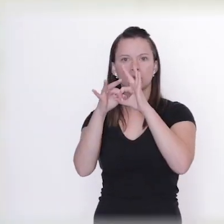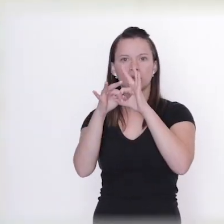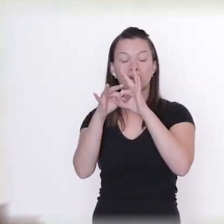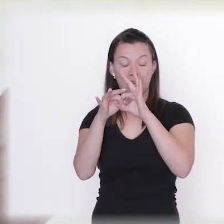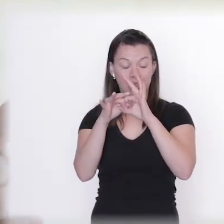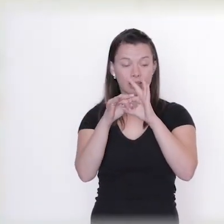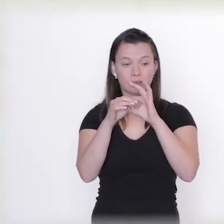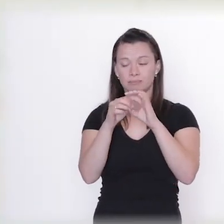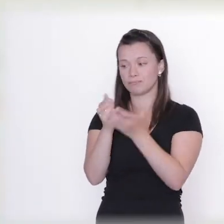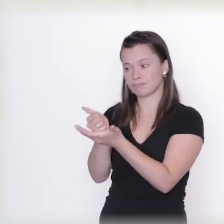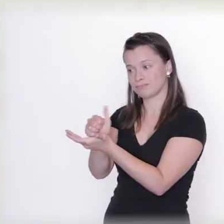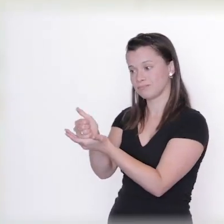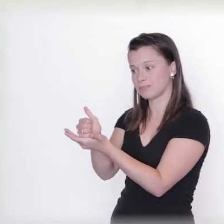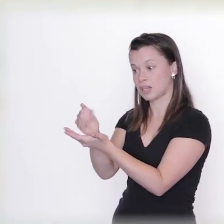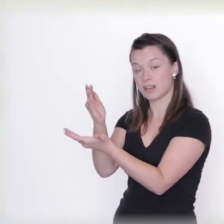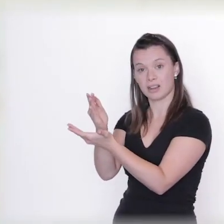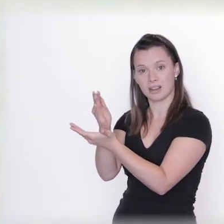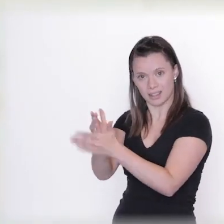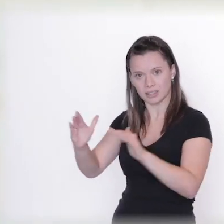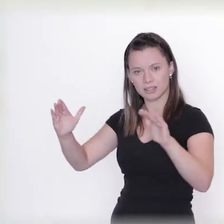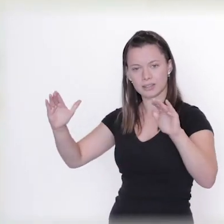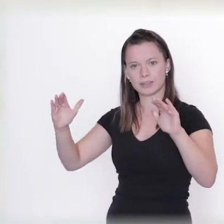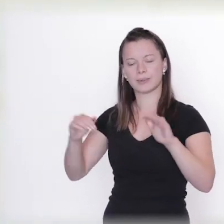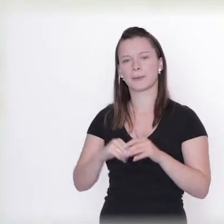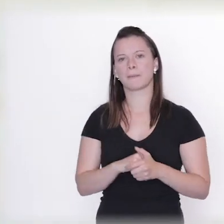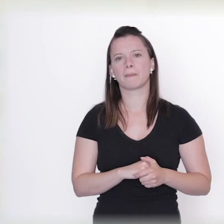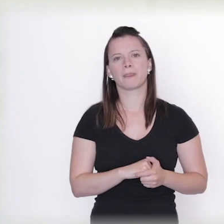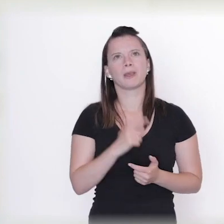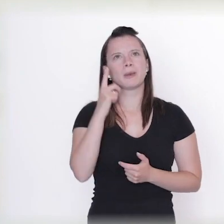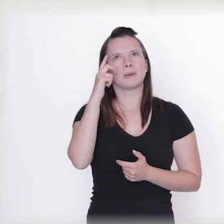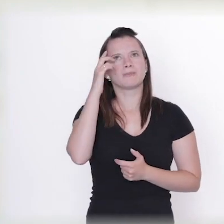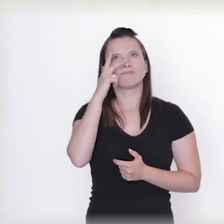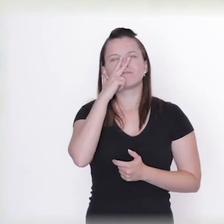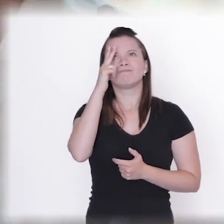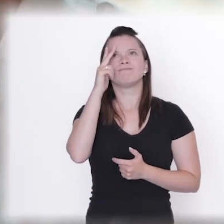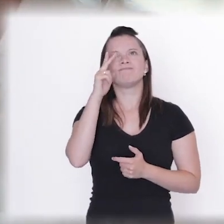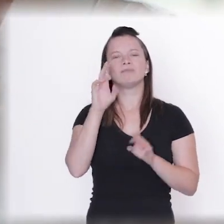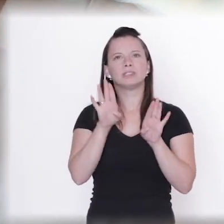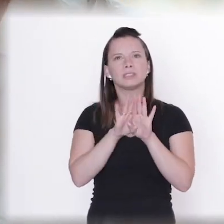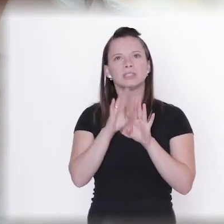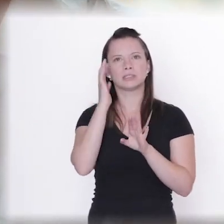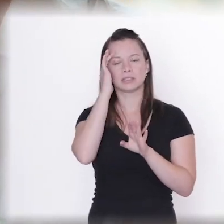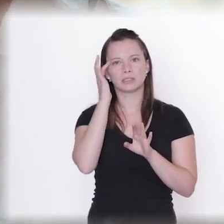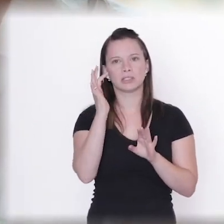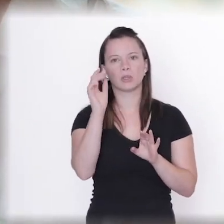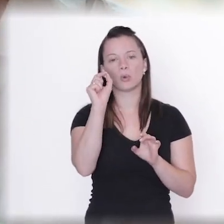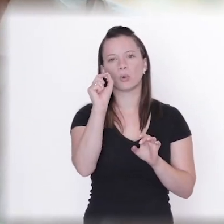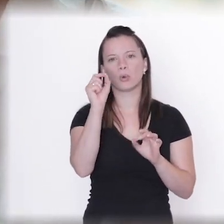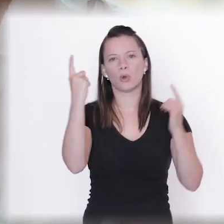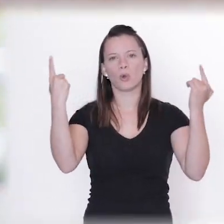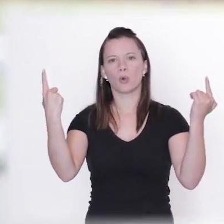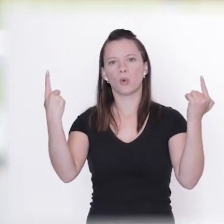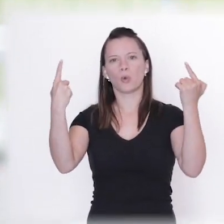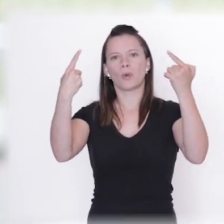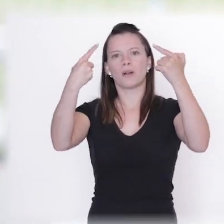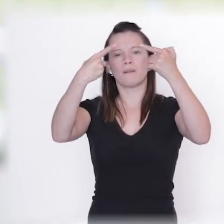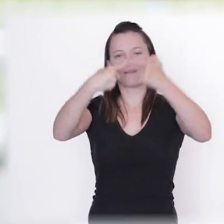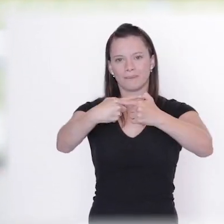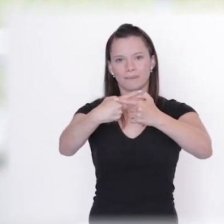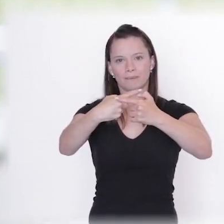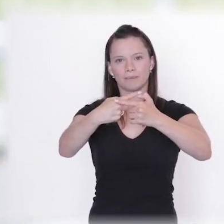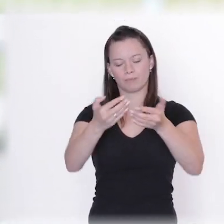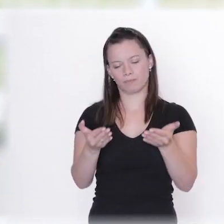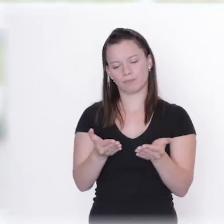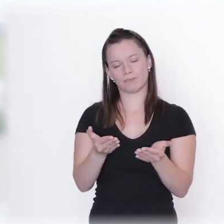dominado. Eu acho que essa unidade também é uma fonte de imaginação. Assim. Exatamente. Talvez um grande desafio do nosso tempo histórico.